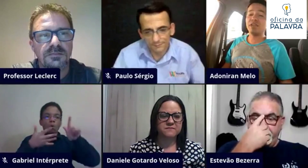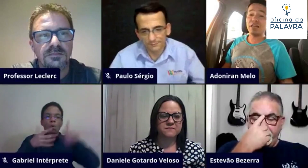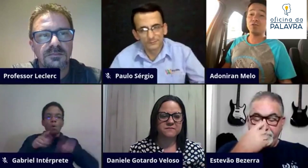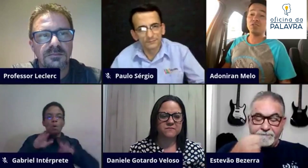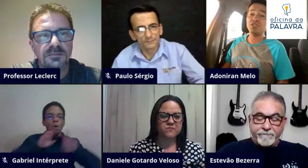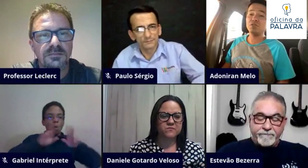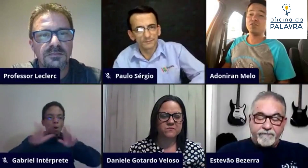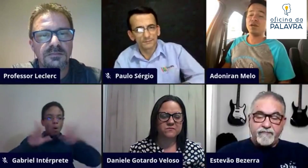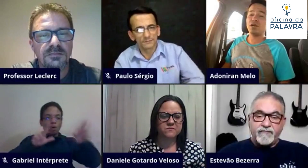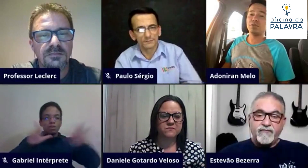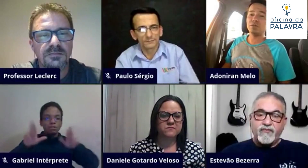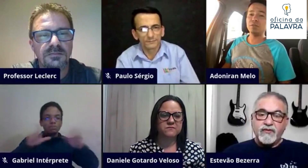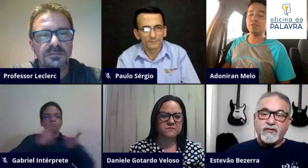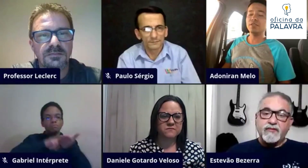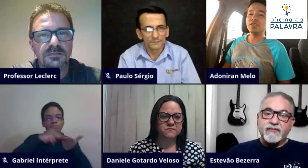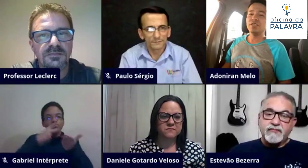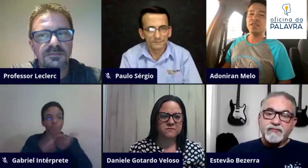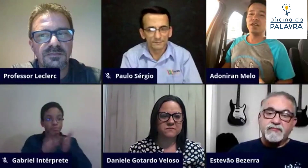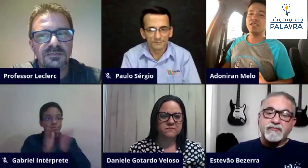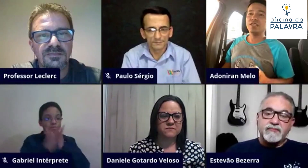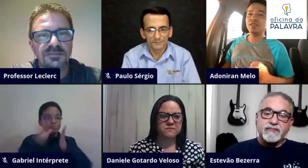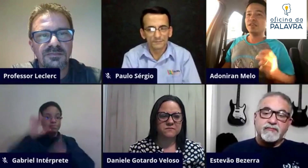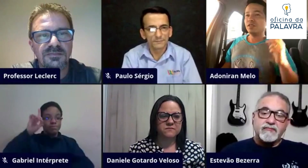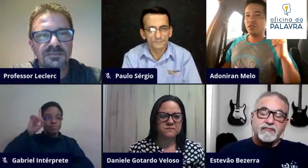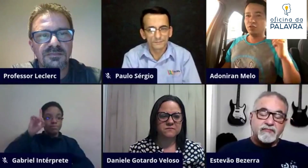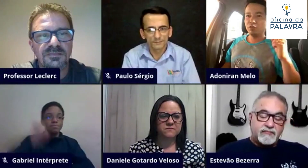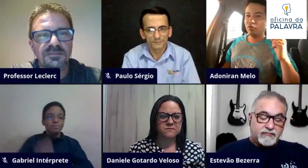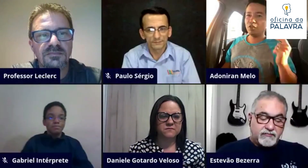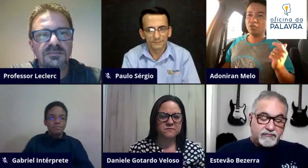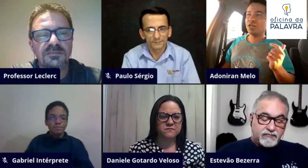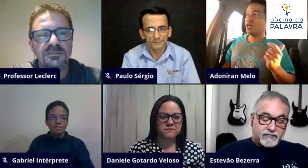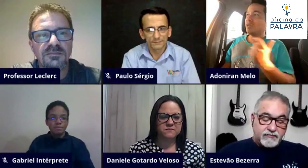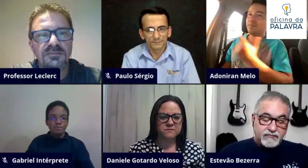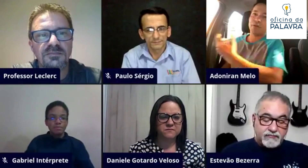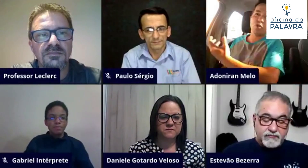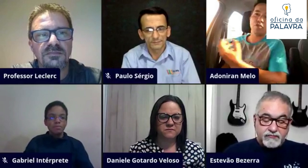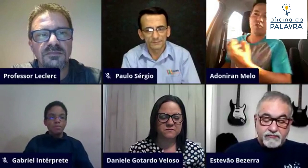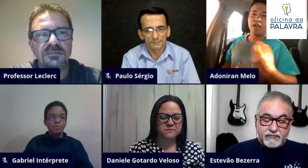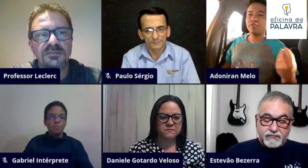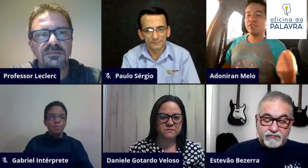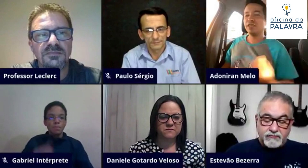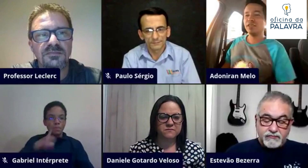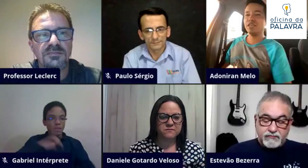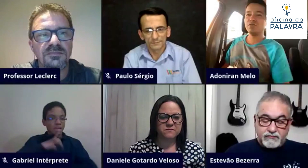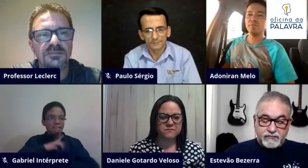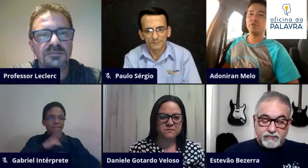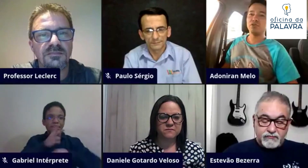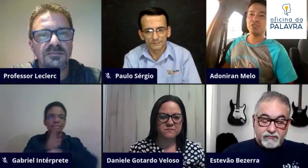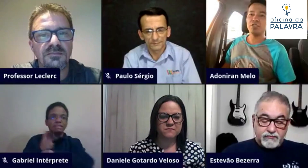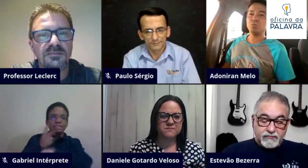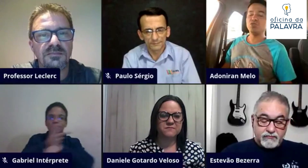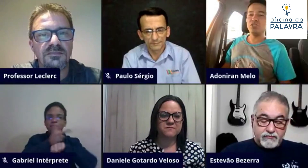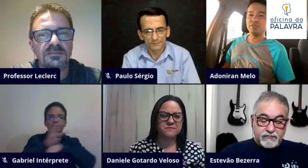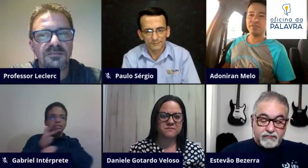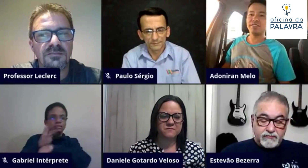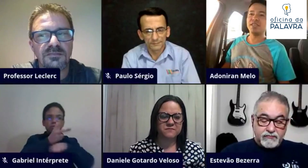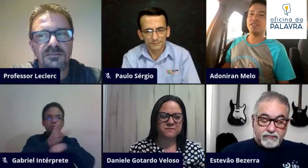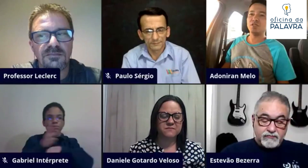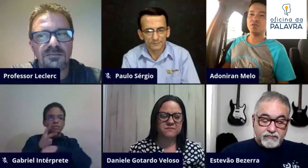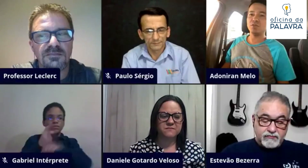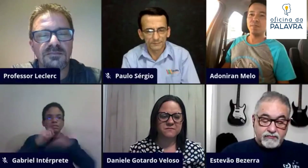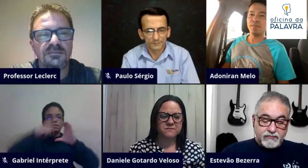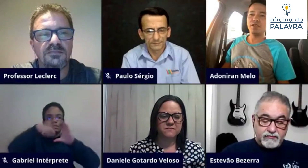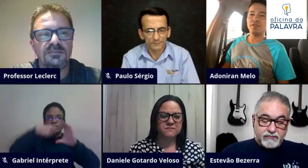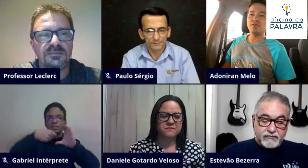estava traduzindo a Bíblia. E aí, eu vendo câmera para todo lado na igreja, falei, puxa, a gente podia